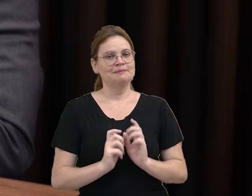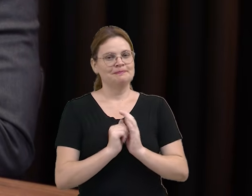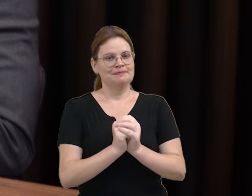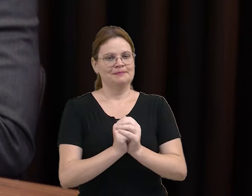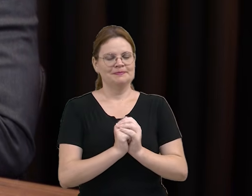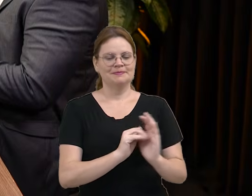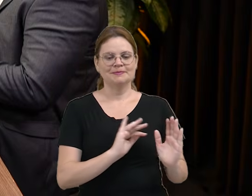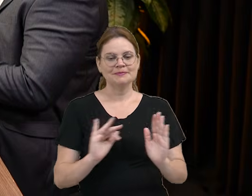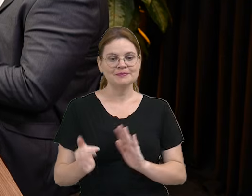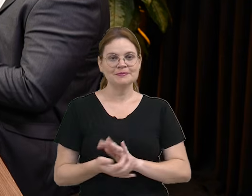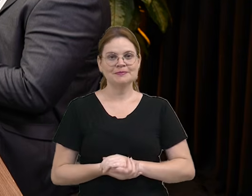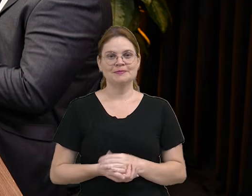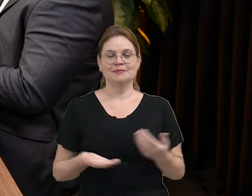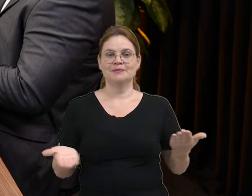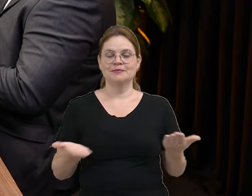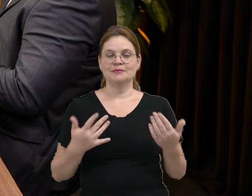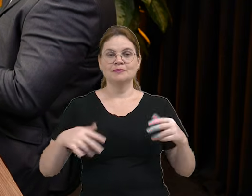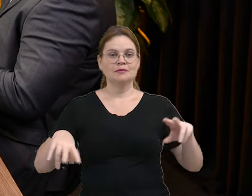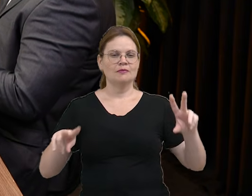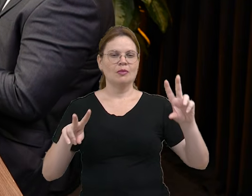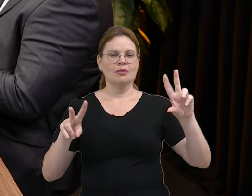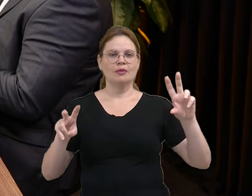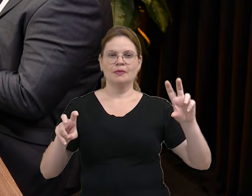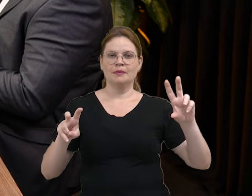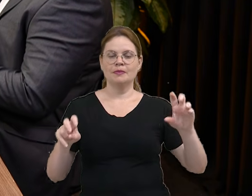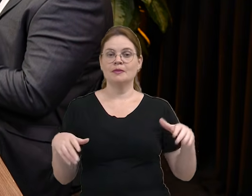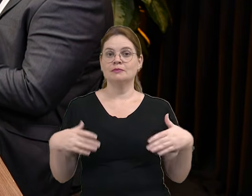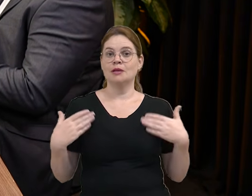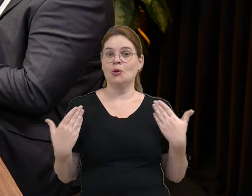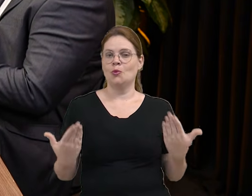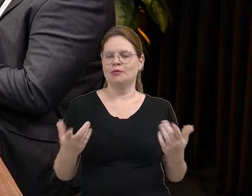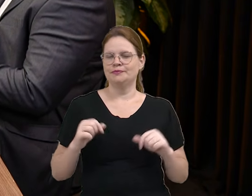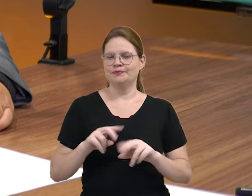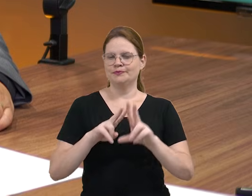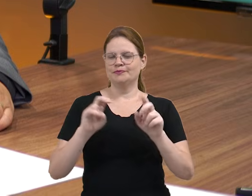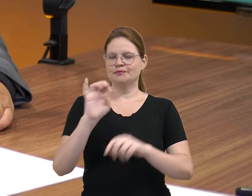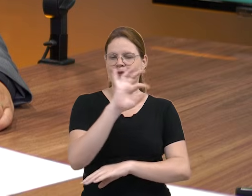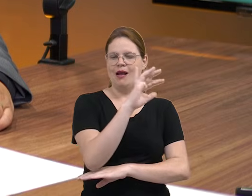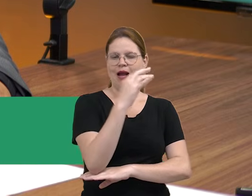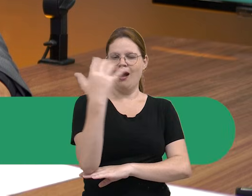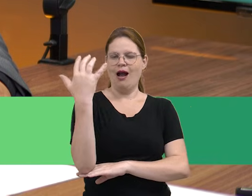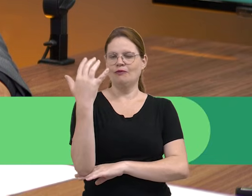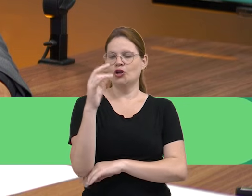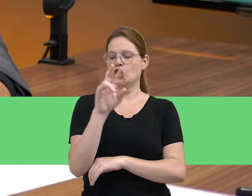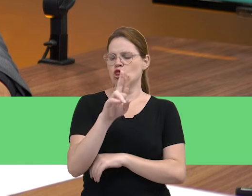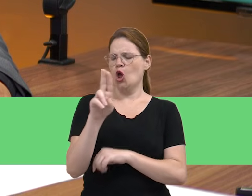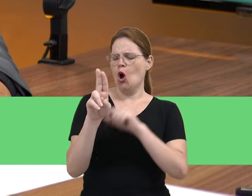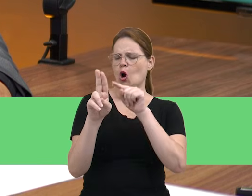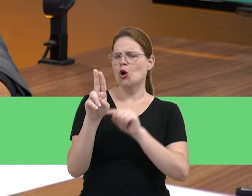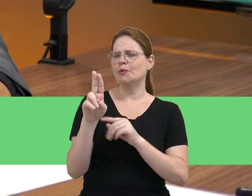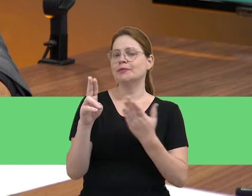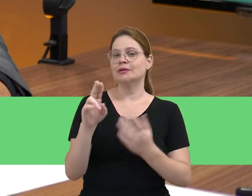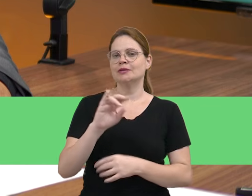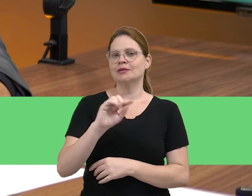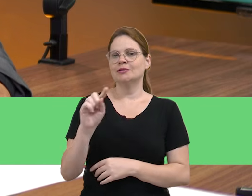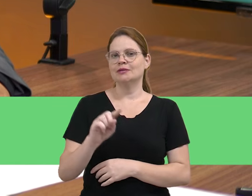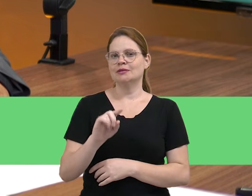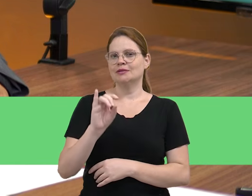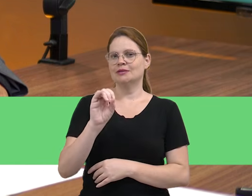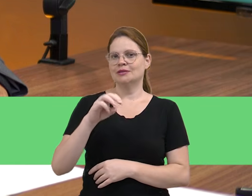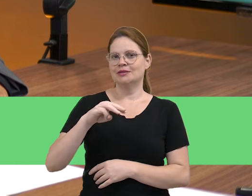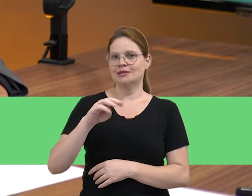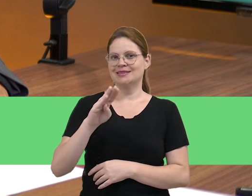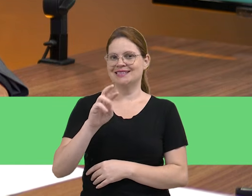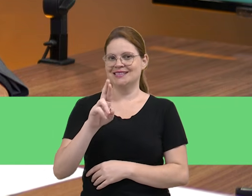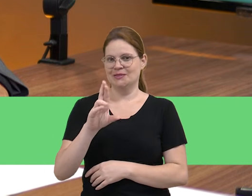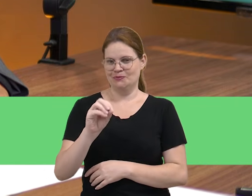assistem. Amém. Muito bem, o tema deste programa é o pé de zimbro. Vamos logo ler o